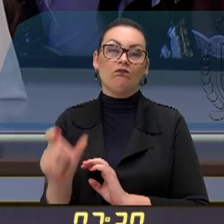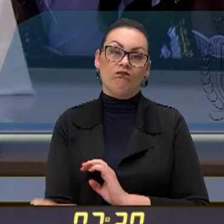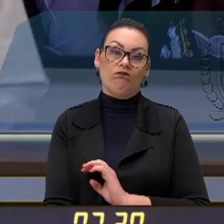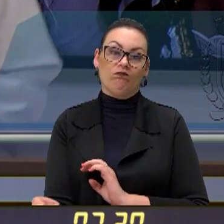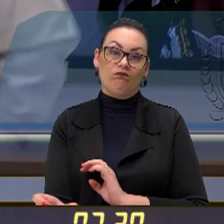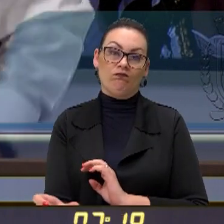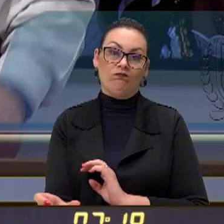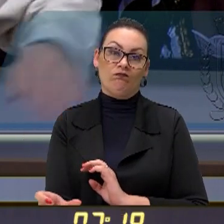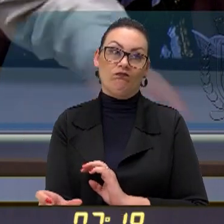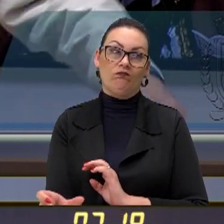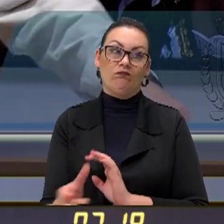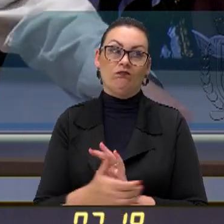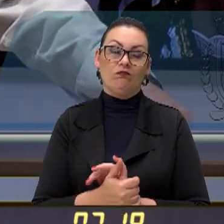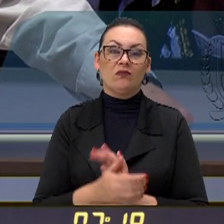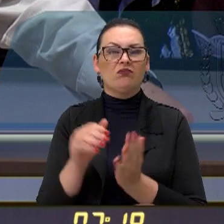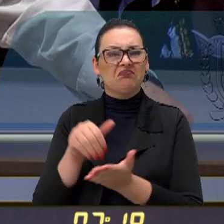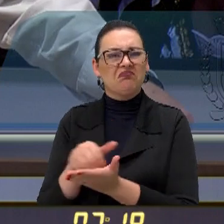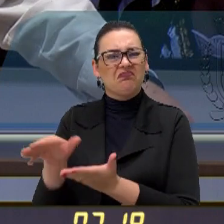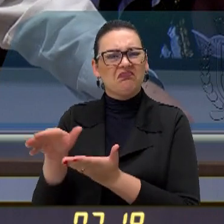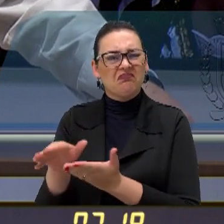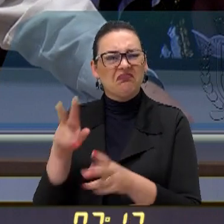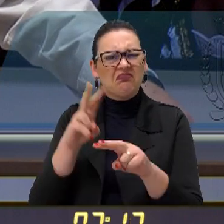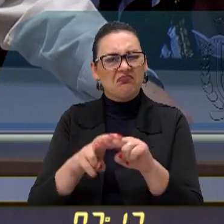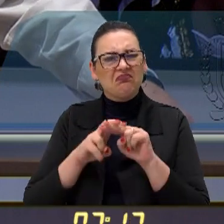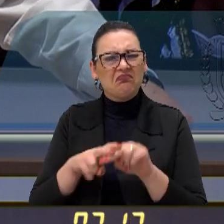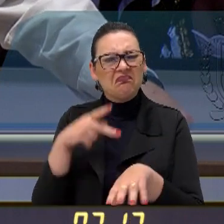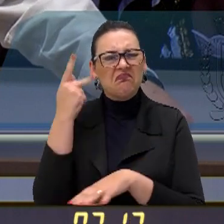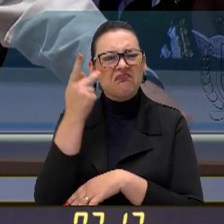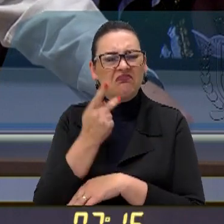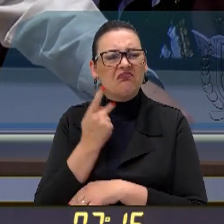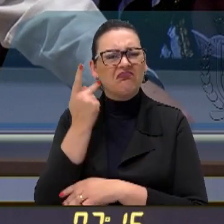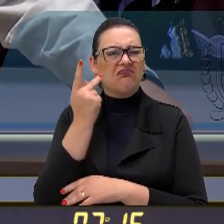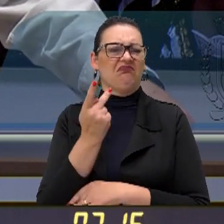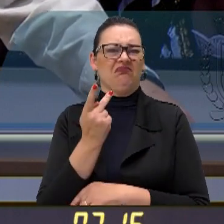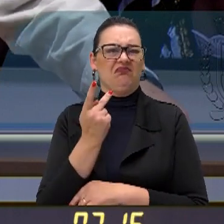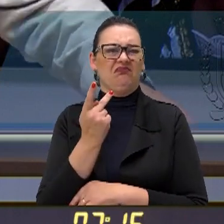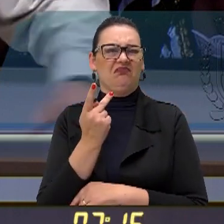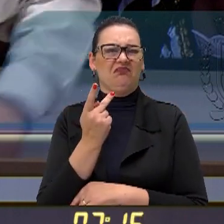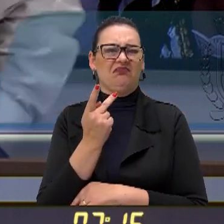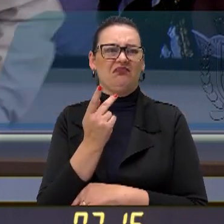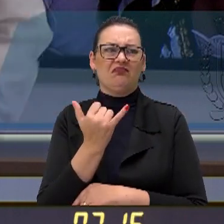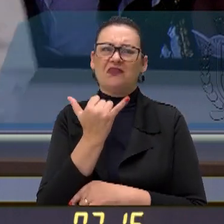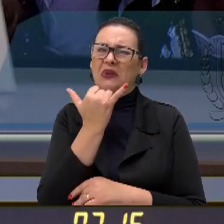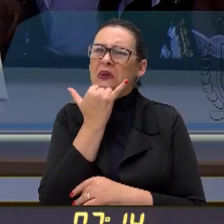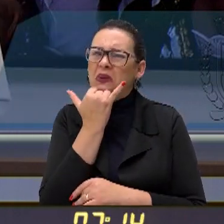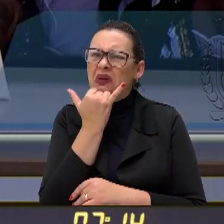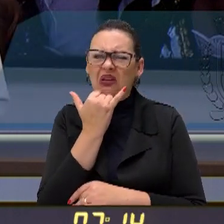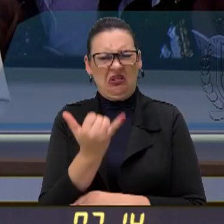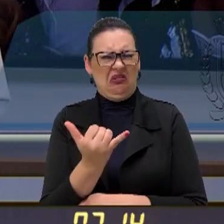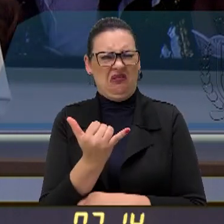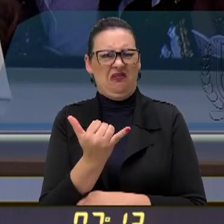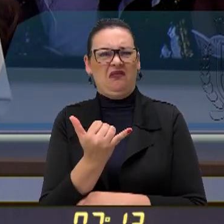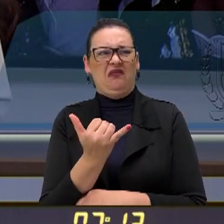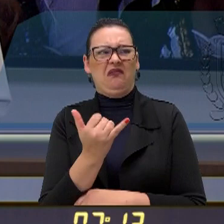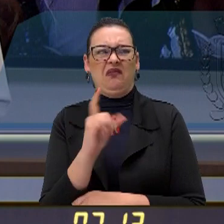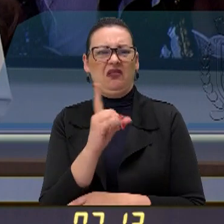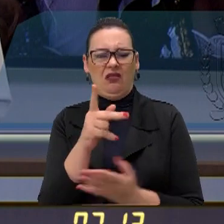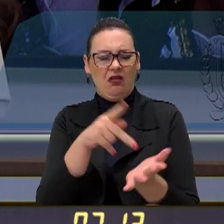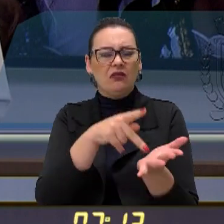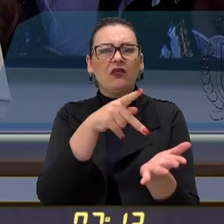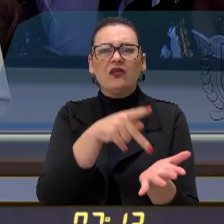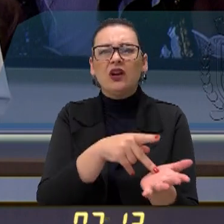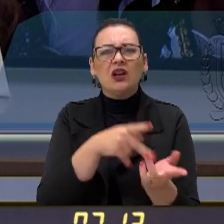e ser tirada pelo aspecto político. E desculpas esfarrapadas,